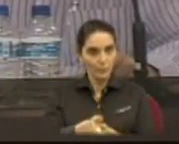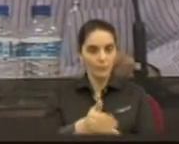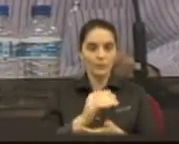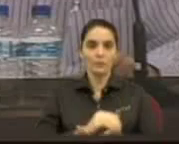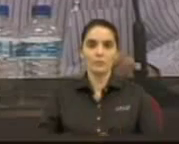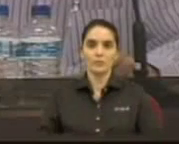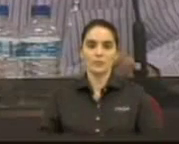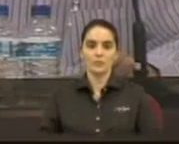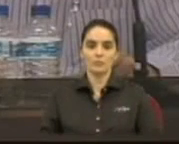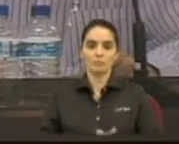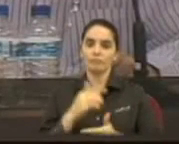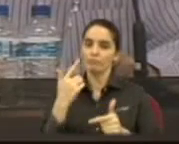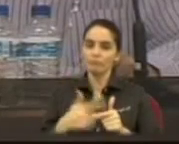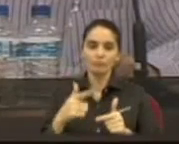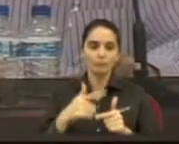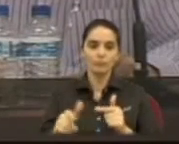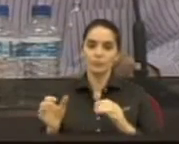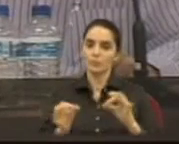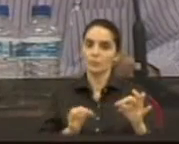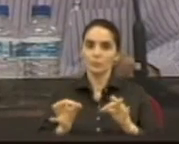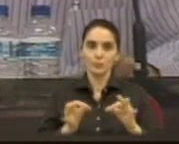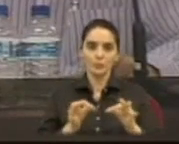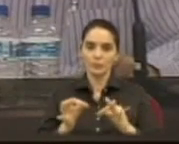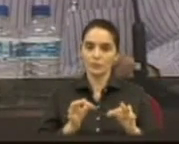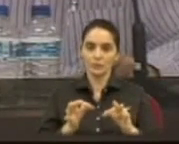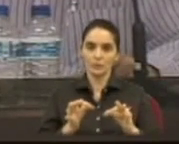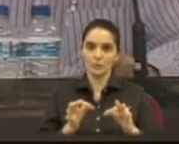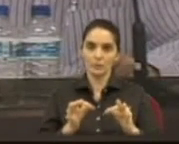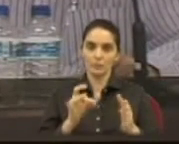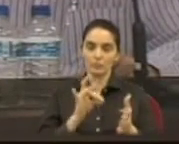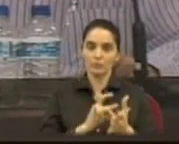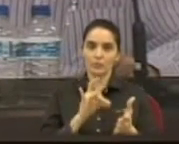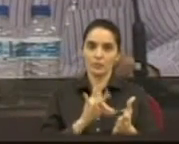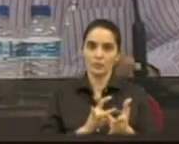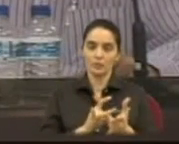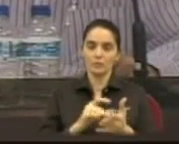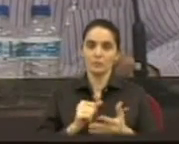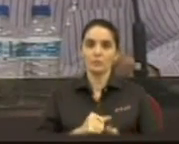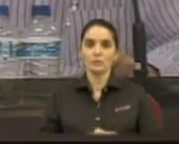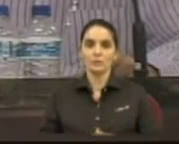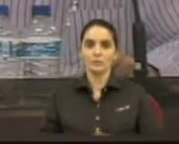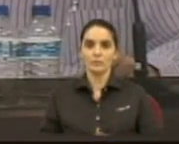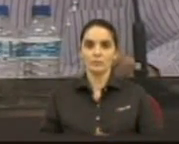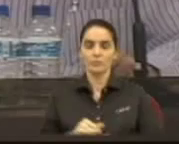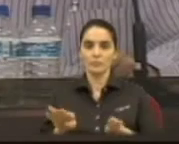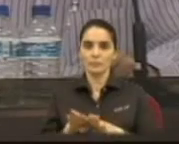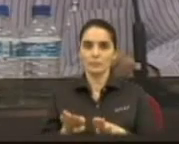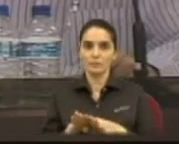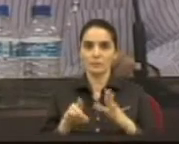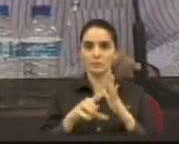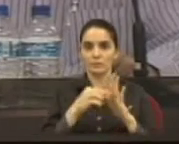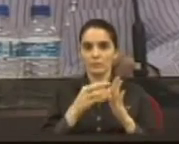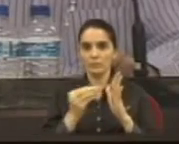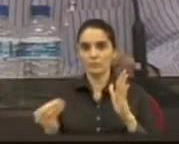fica prejudicado o projeto original e também a